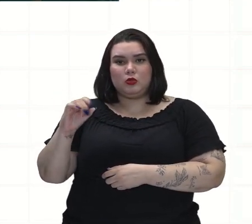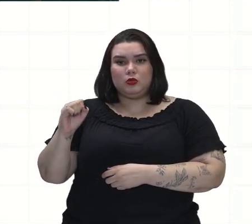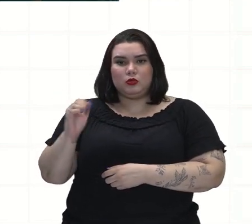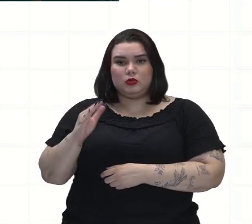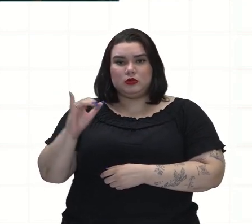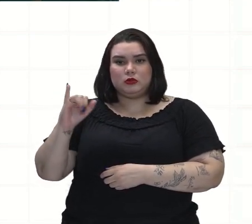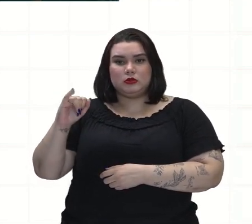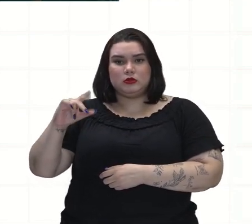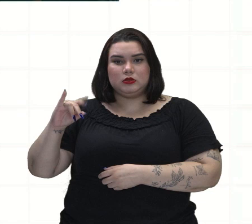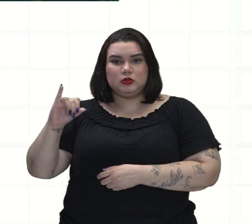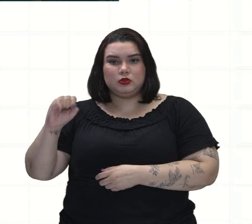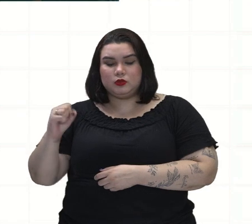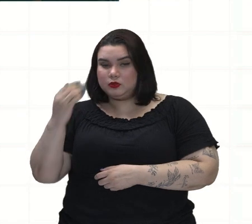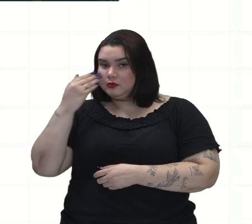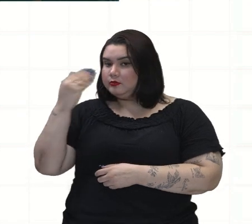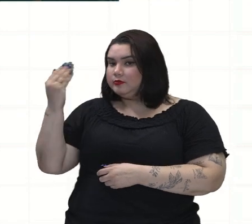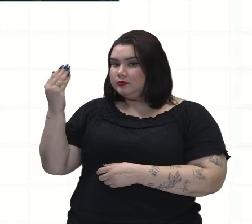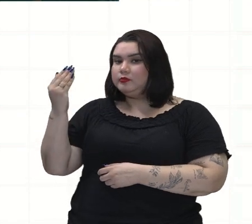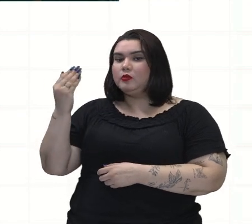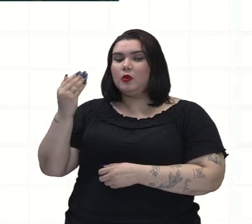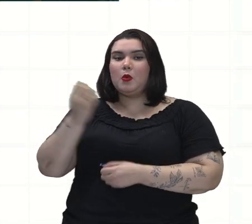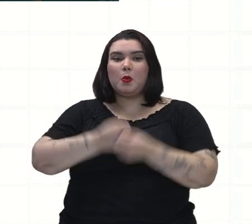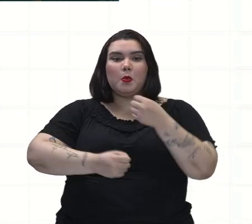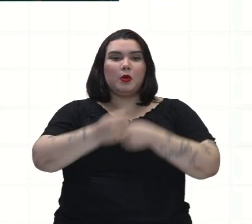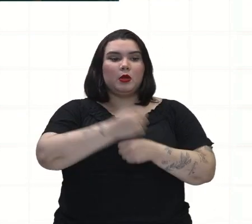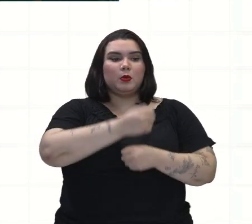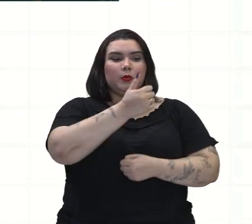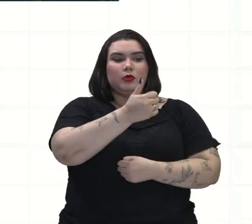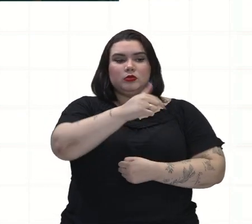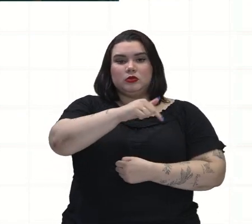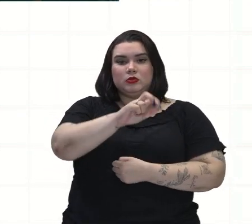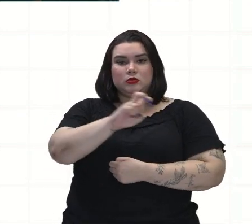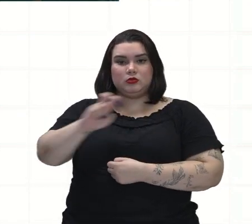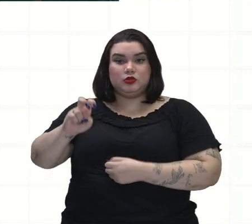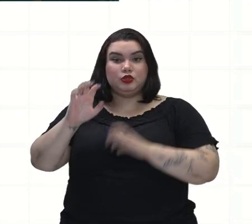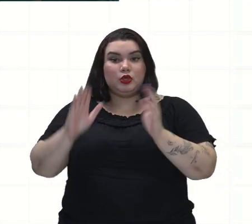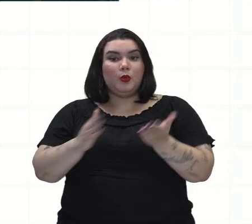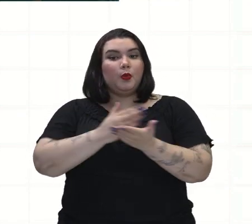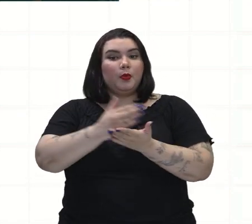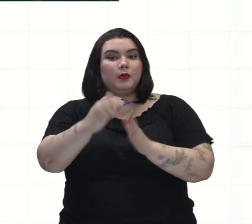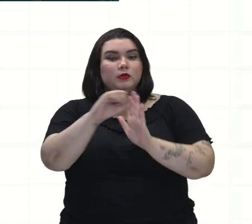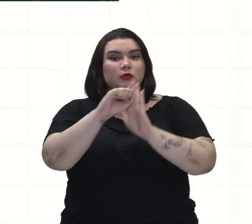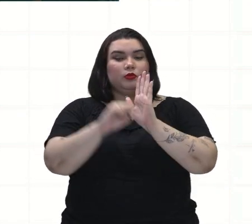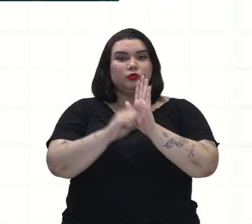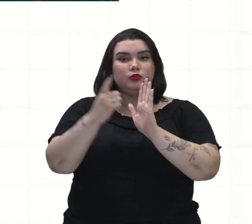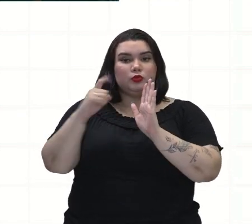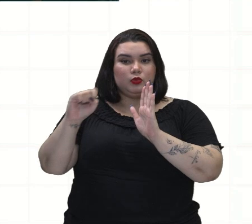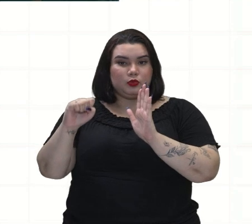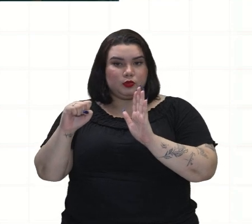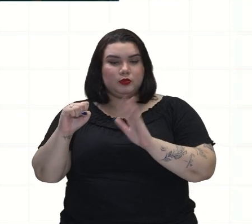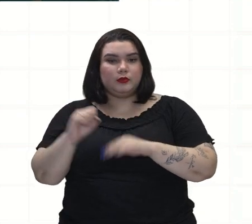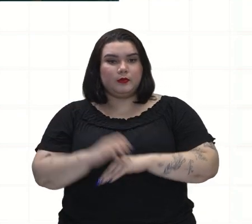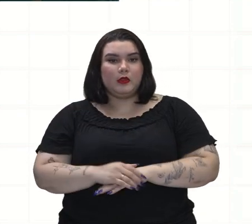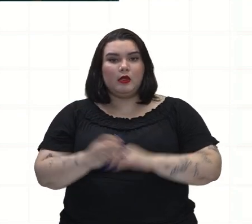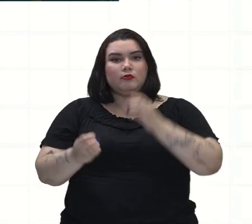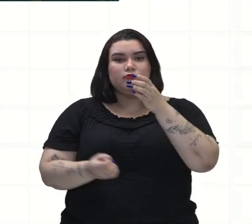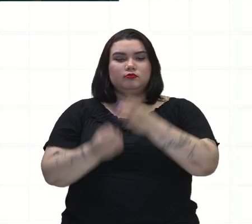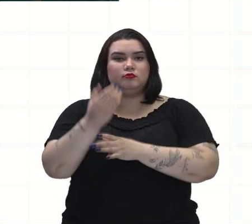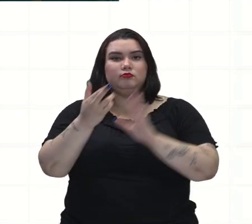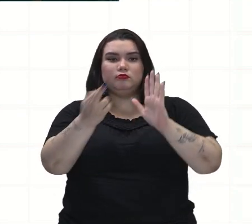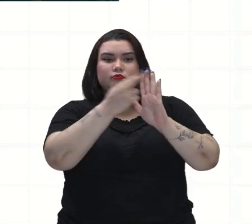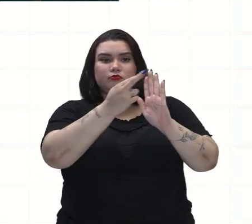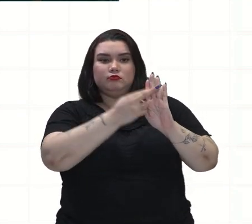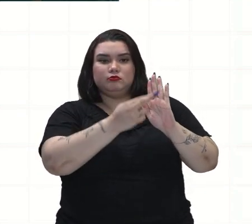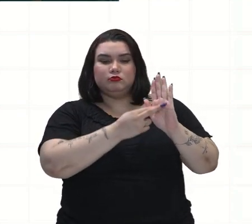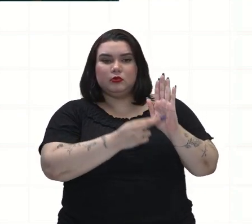1755, né? Estamos já falando de século XVIII, que estabeleceu diretrizes. O que são diretrizes?